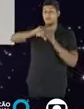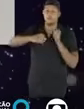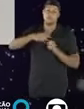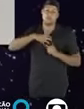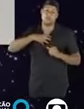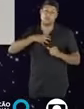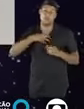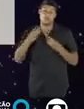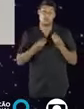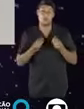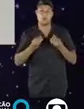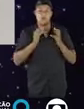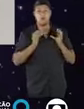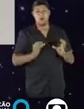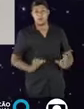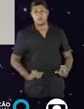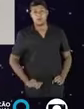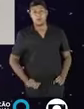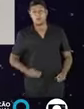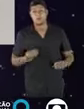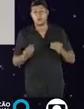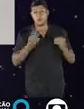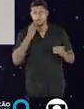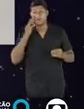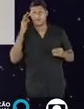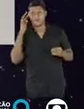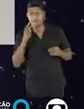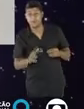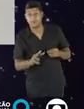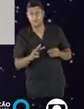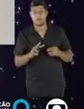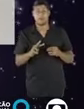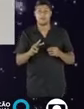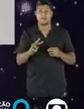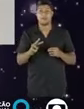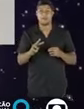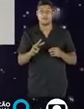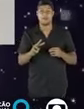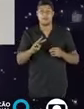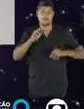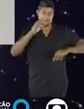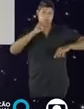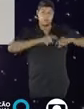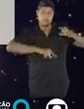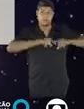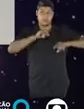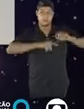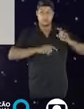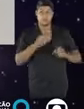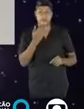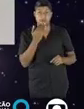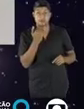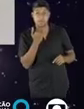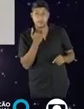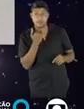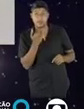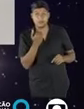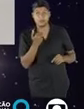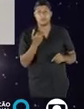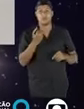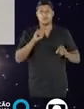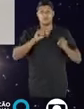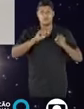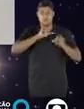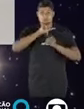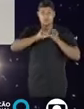maneira como a gente se comporta, a maneira como a gente enxerga, né, a produção de alimentos, mudando esse